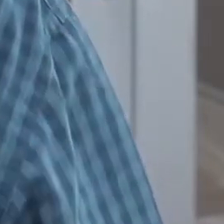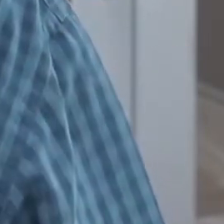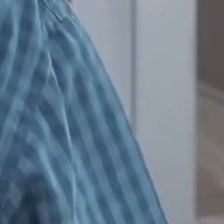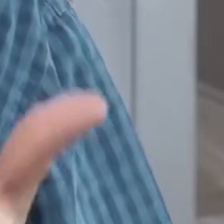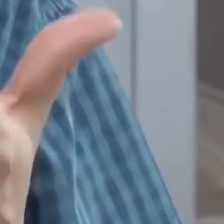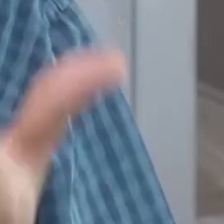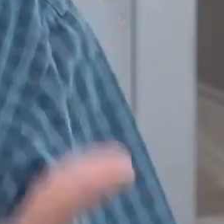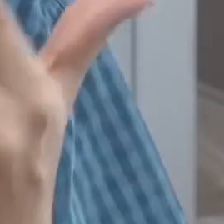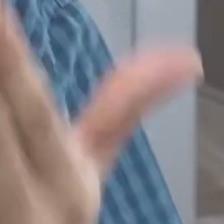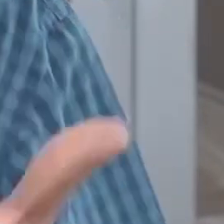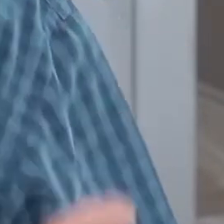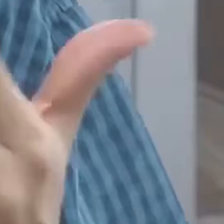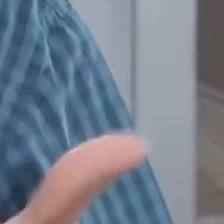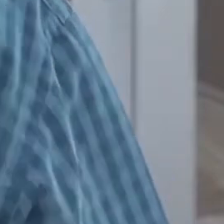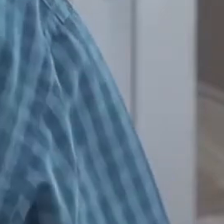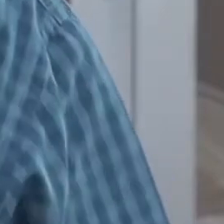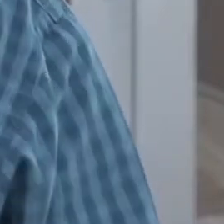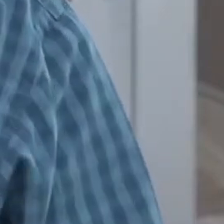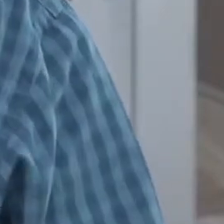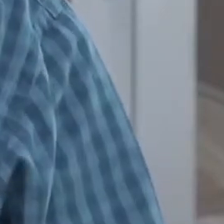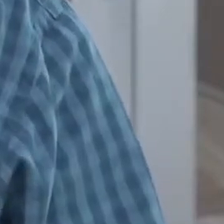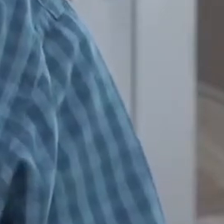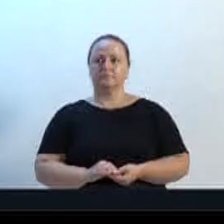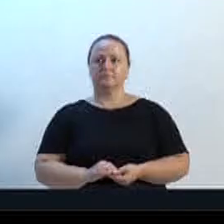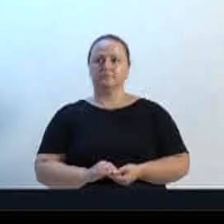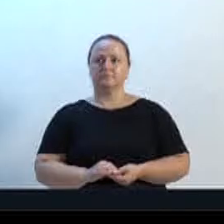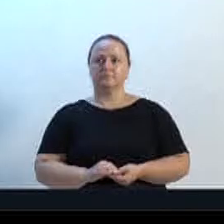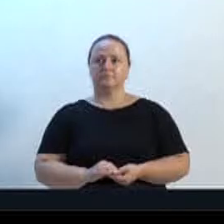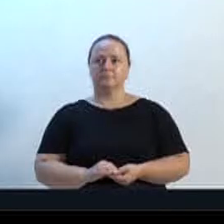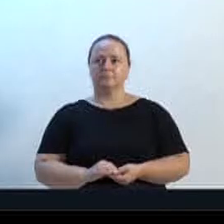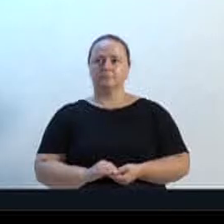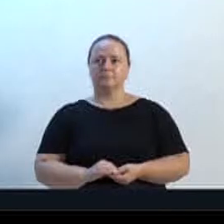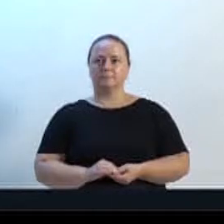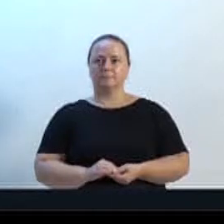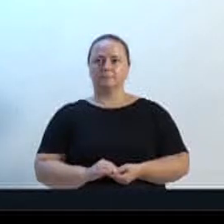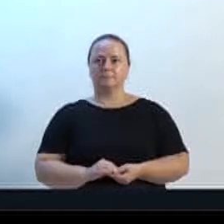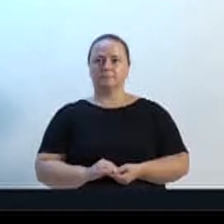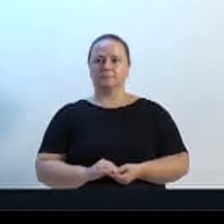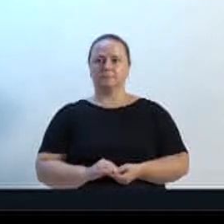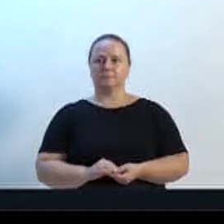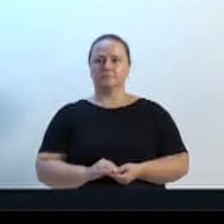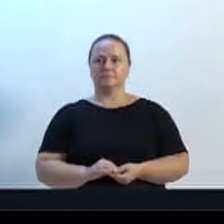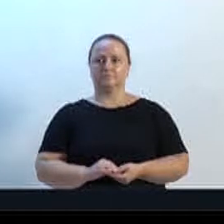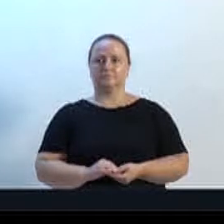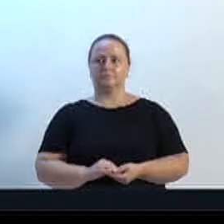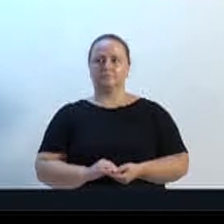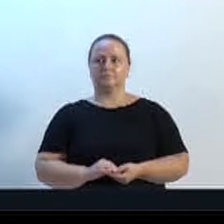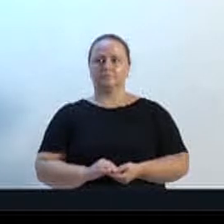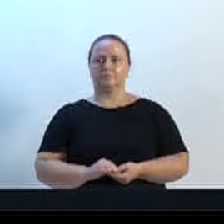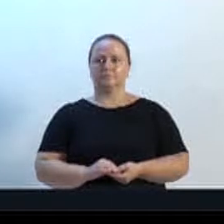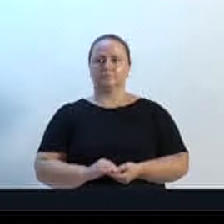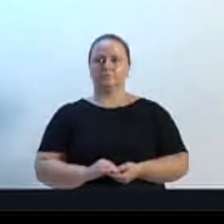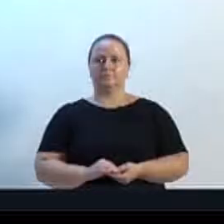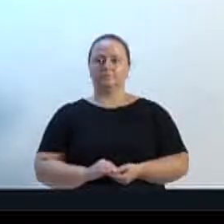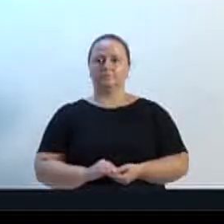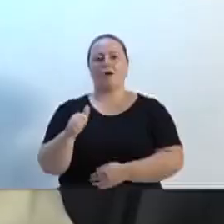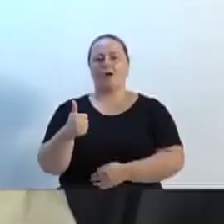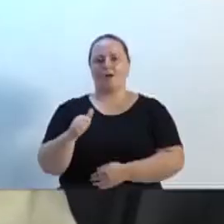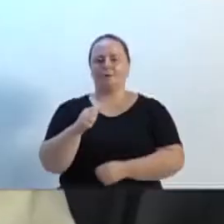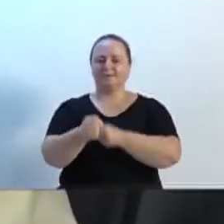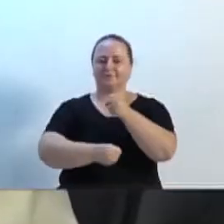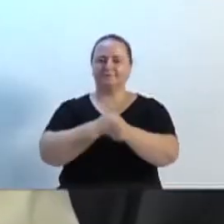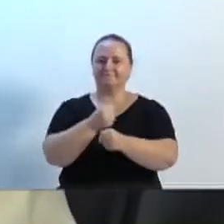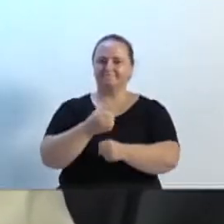pela igualdade, uma busca pelo direito e pela autonomia das pessoas. Os vereadores aprovaram também o projeto de lei de autoria da mesa